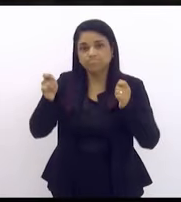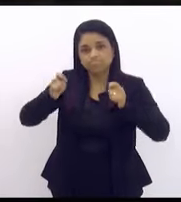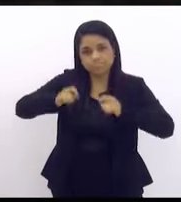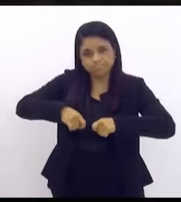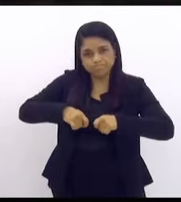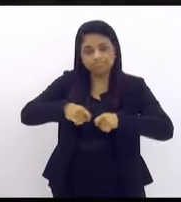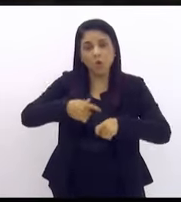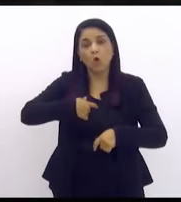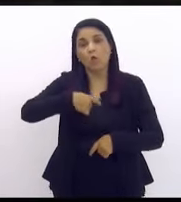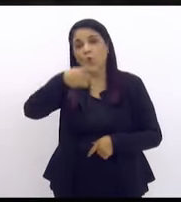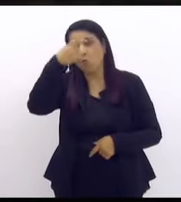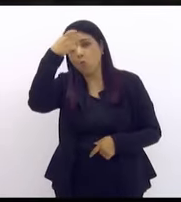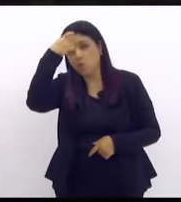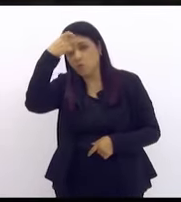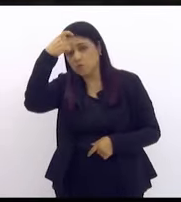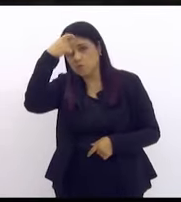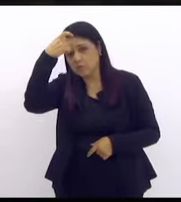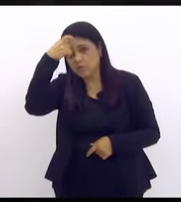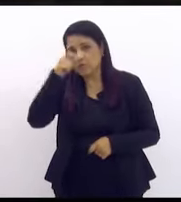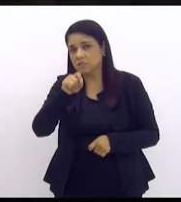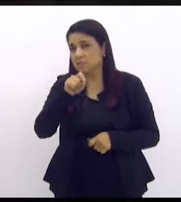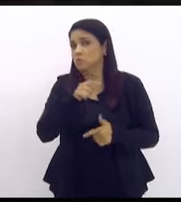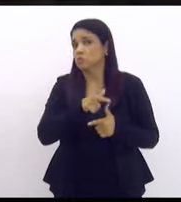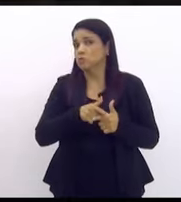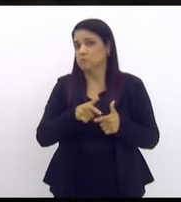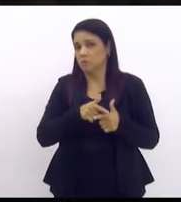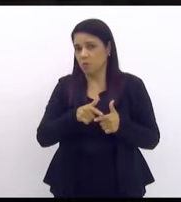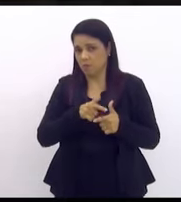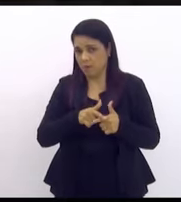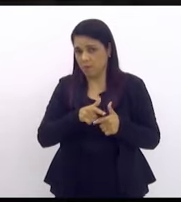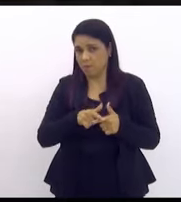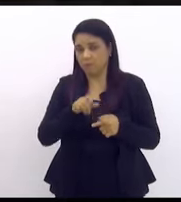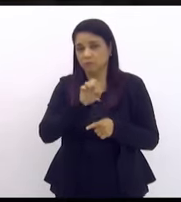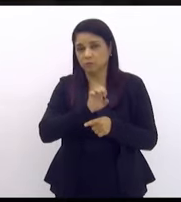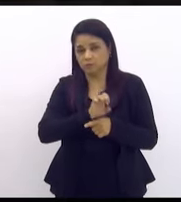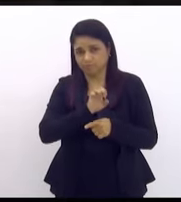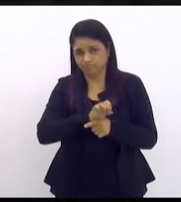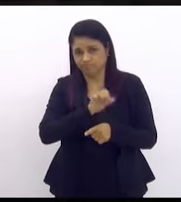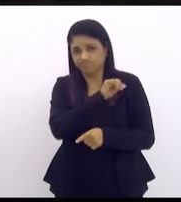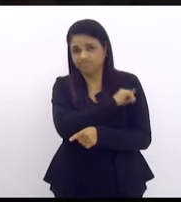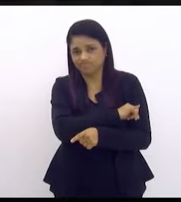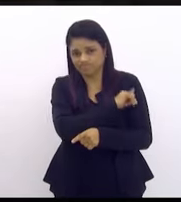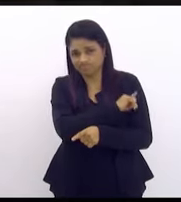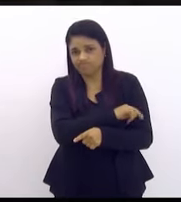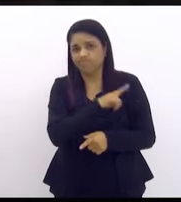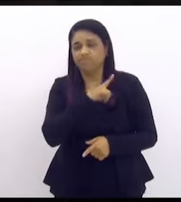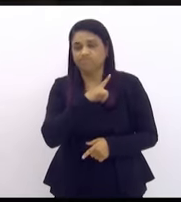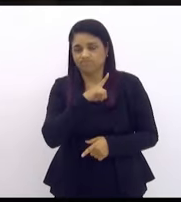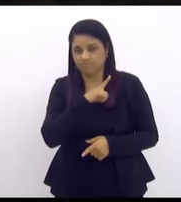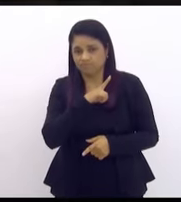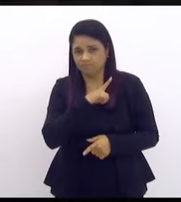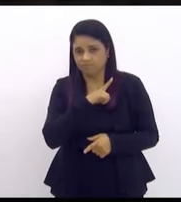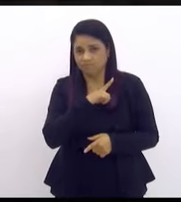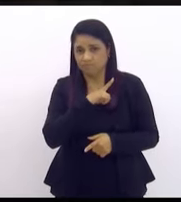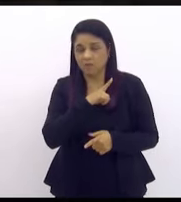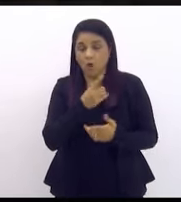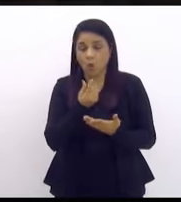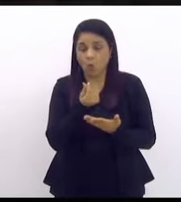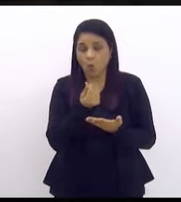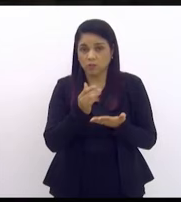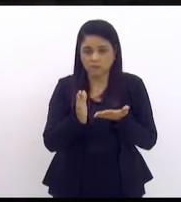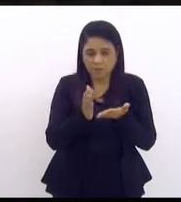a consciência do tamanho do problema que o Estado do Rio de Janeiro está com relação ao seu